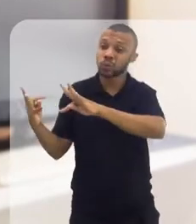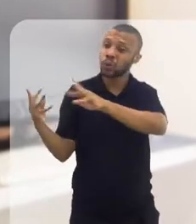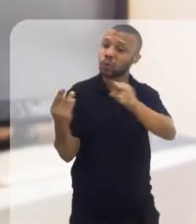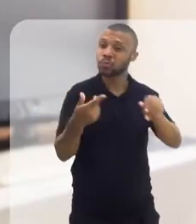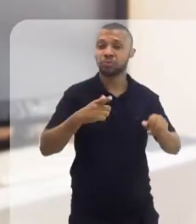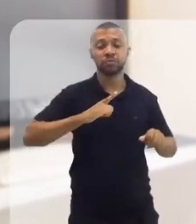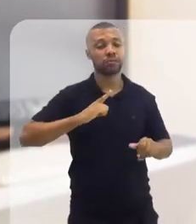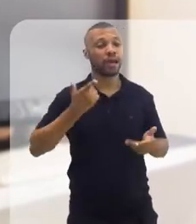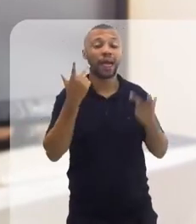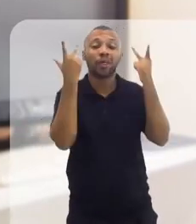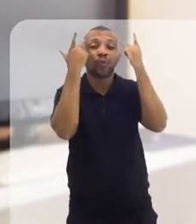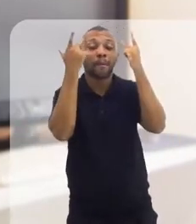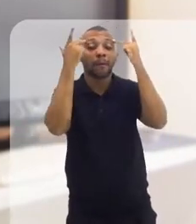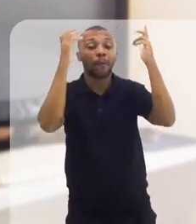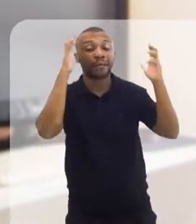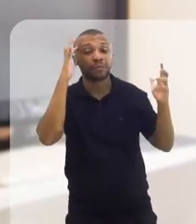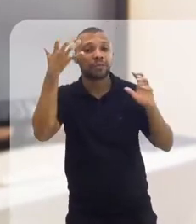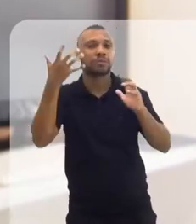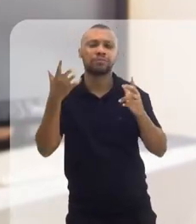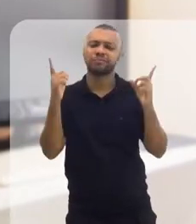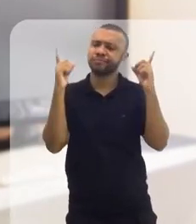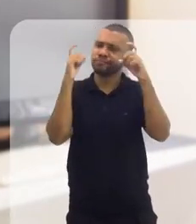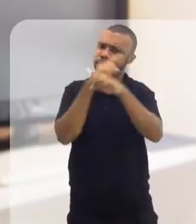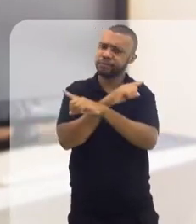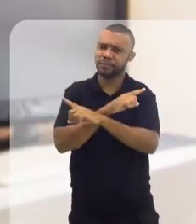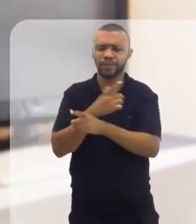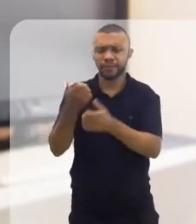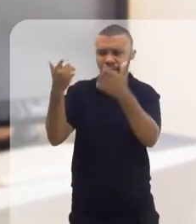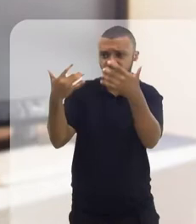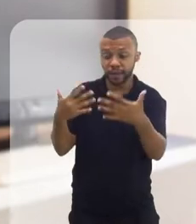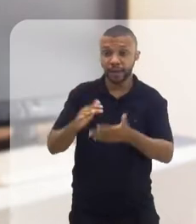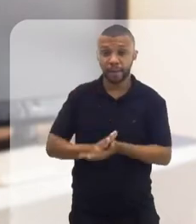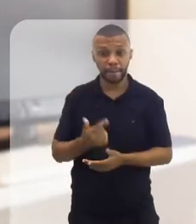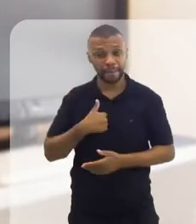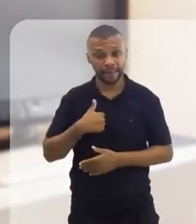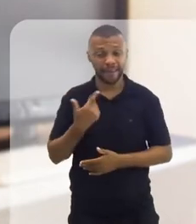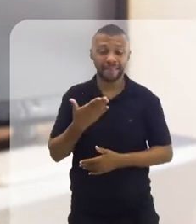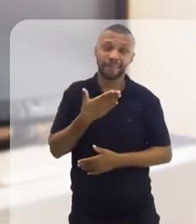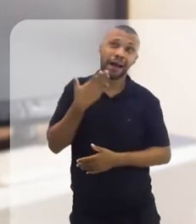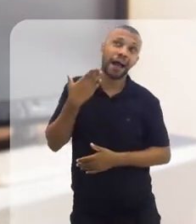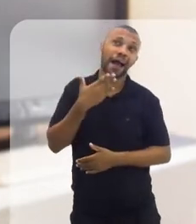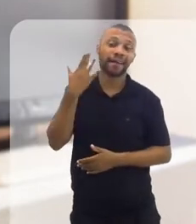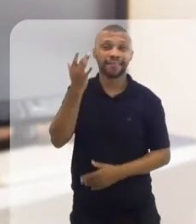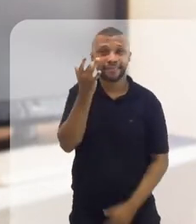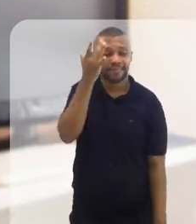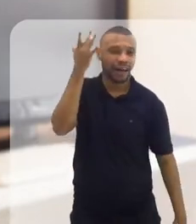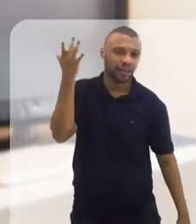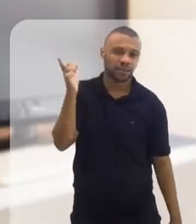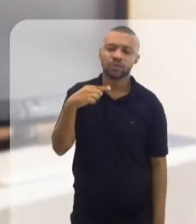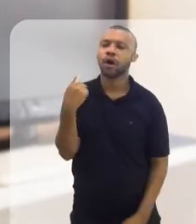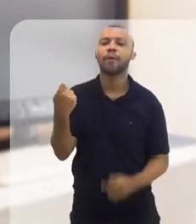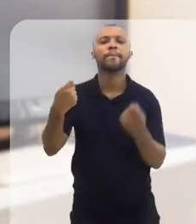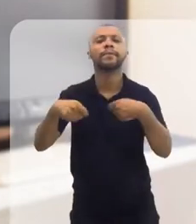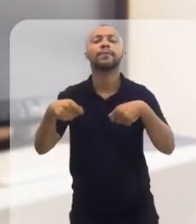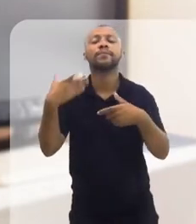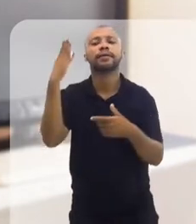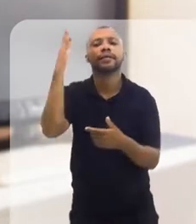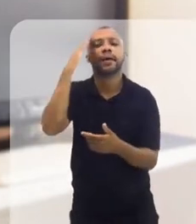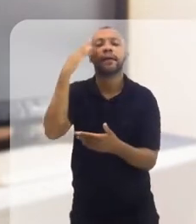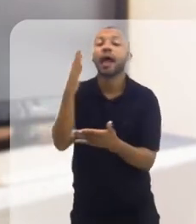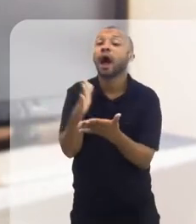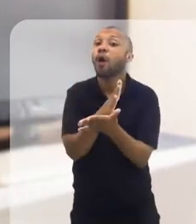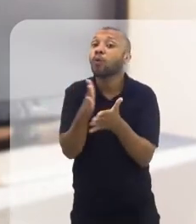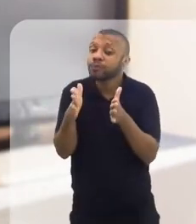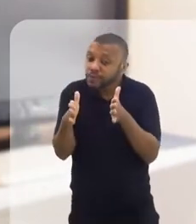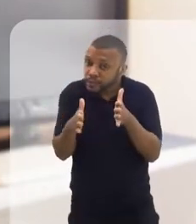dificuldade todo mundo enfrenta na vida. E aí, quando você diz, para mim é fácil, a gente quer saber um pouquinho disso aí,